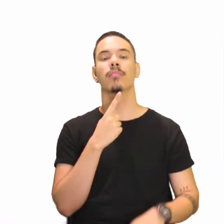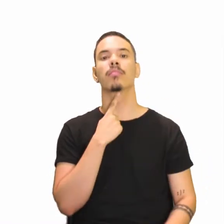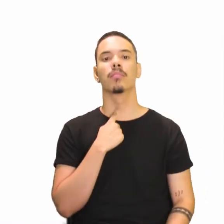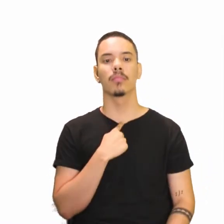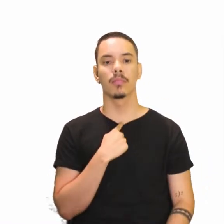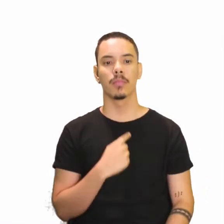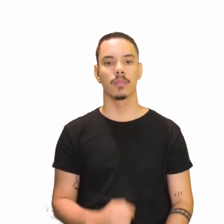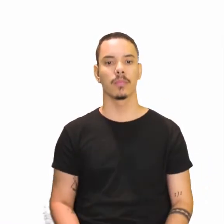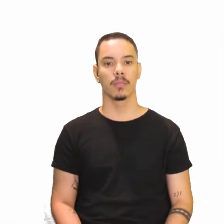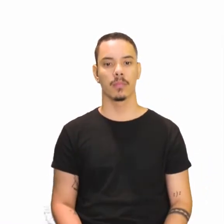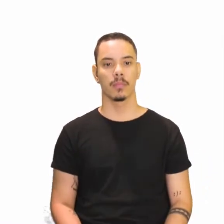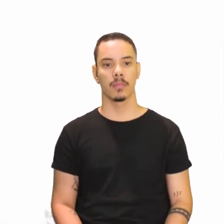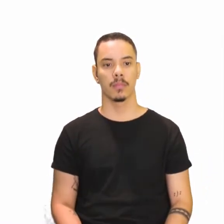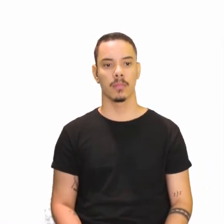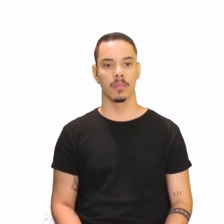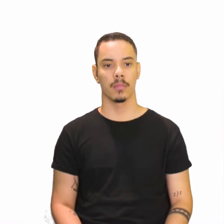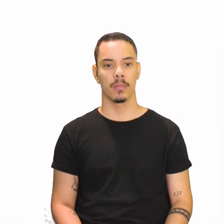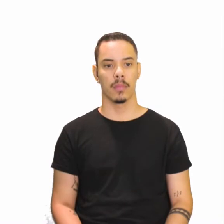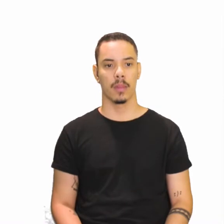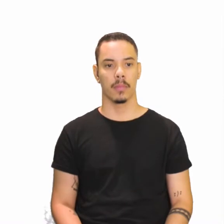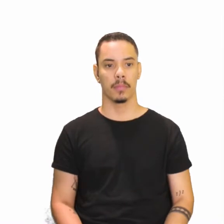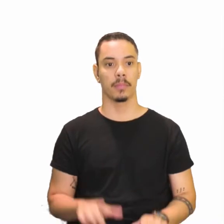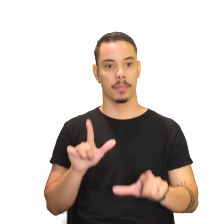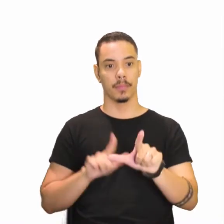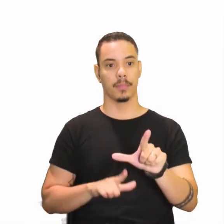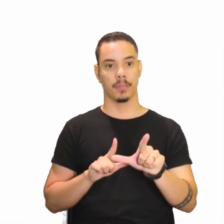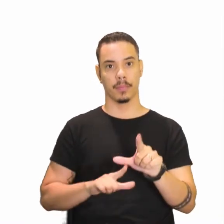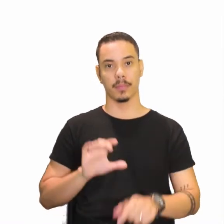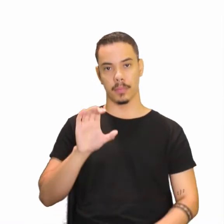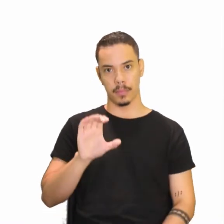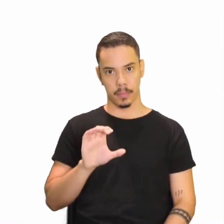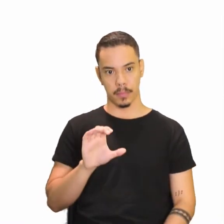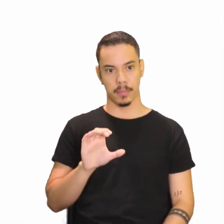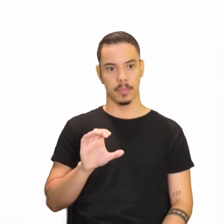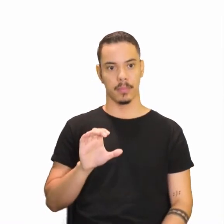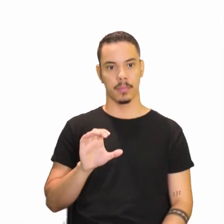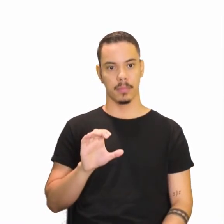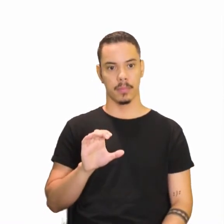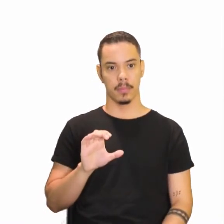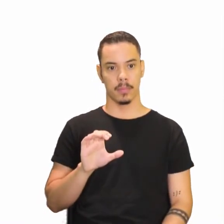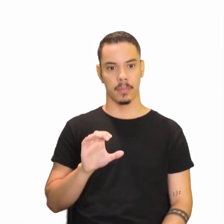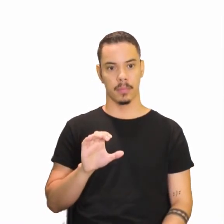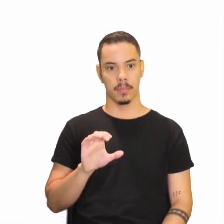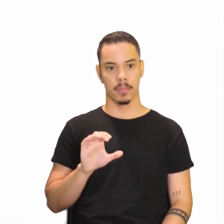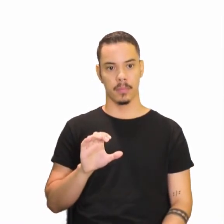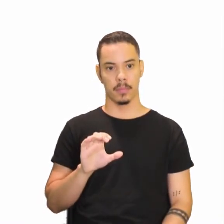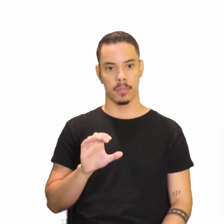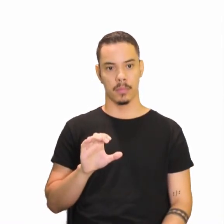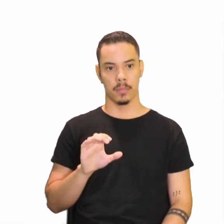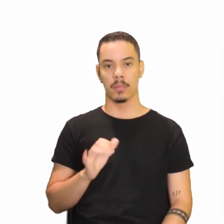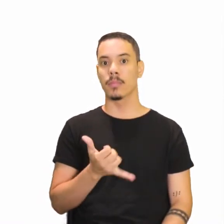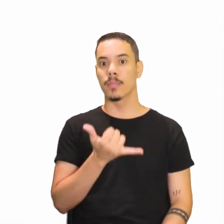bom? Que não gostava. Letra C. Não foi realizada...